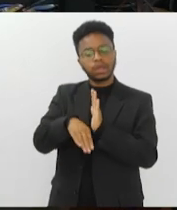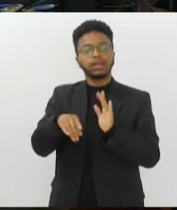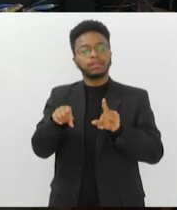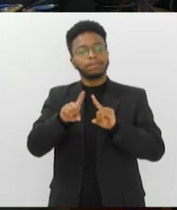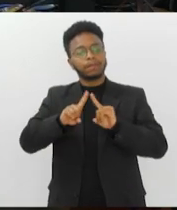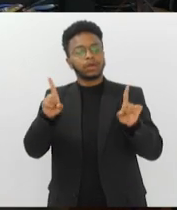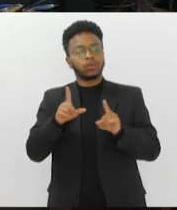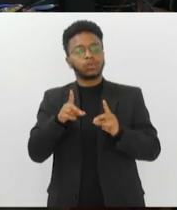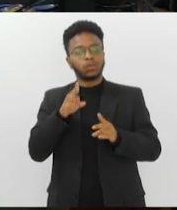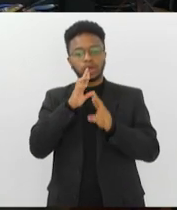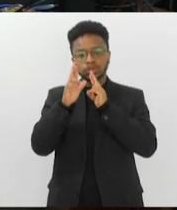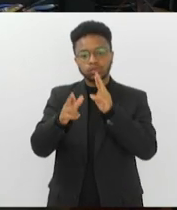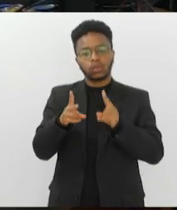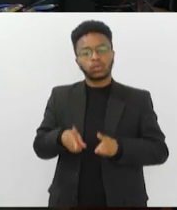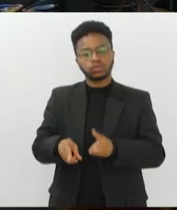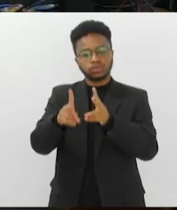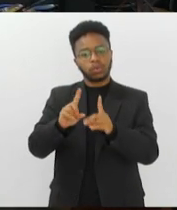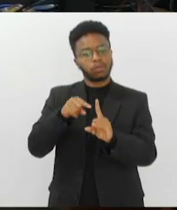mantém positivo em